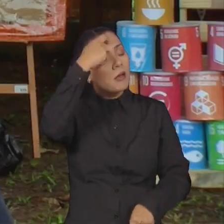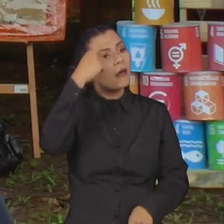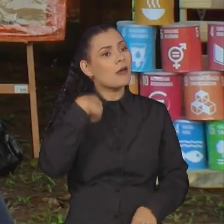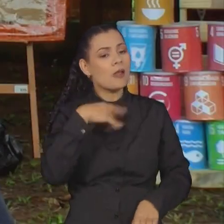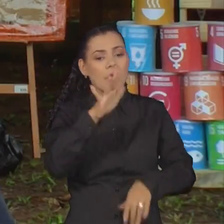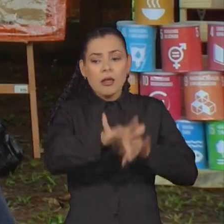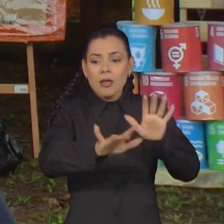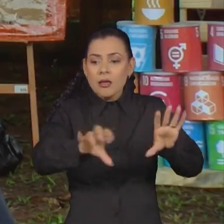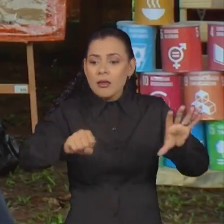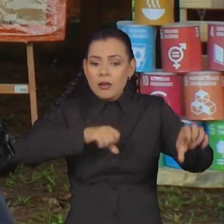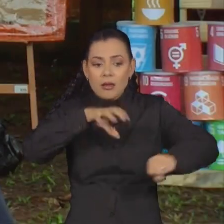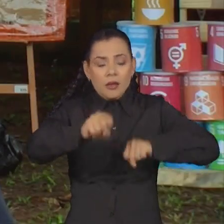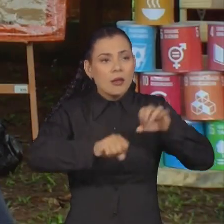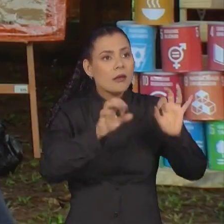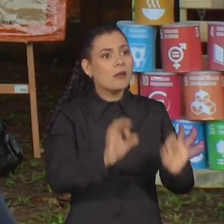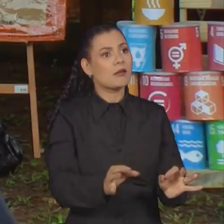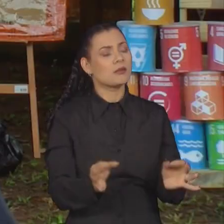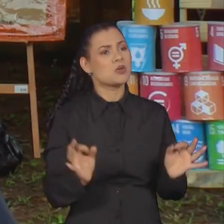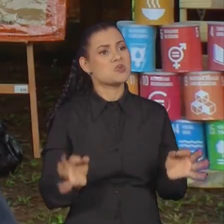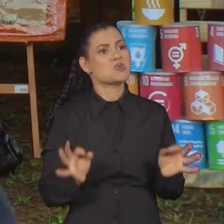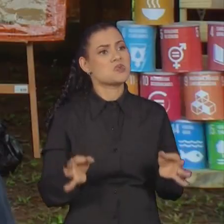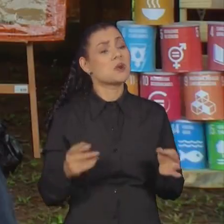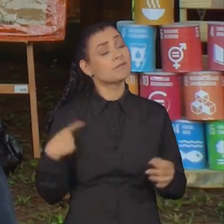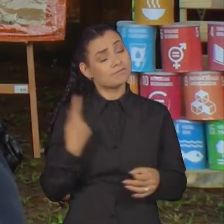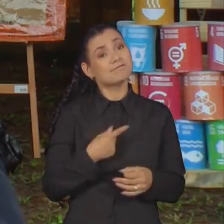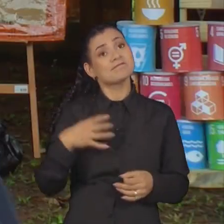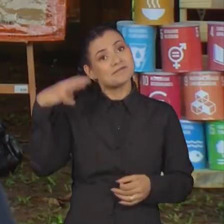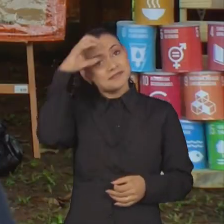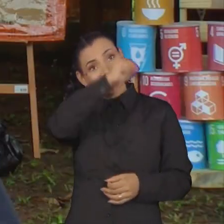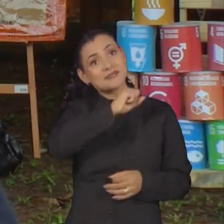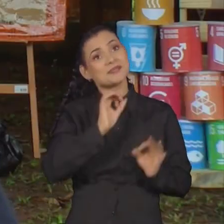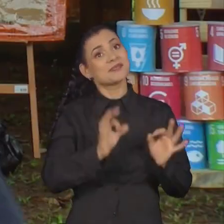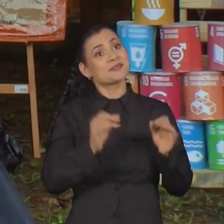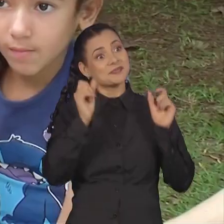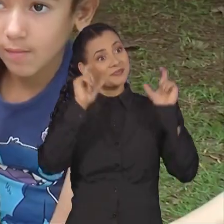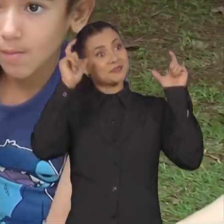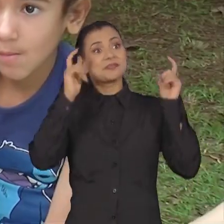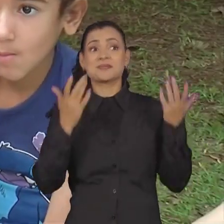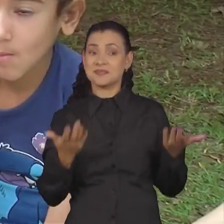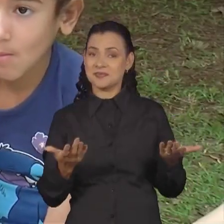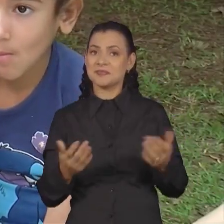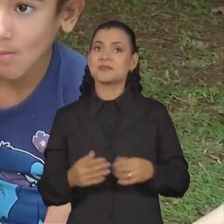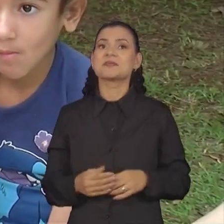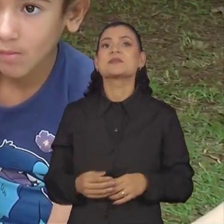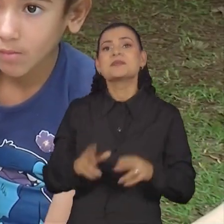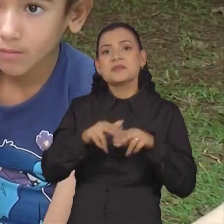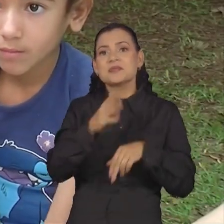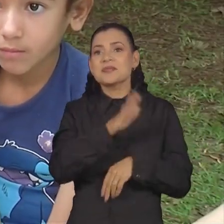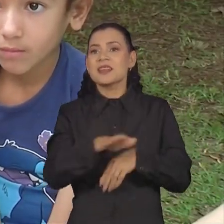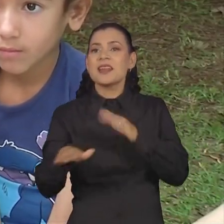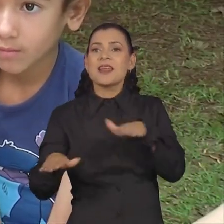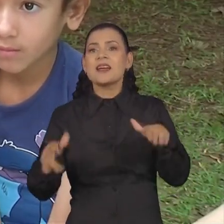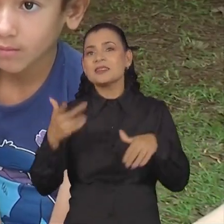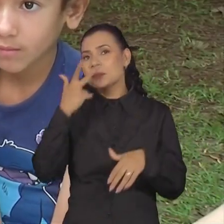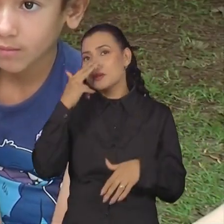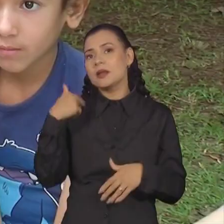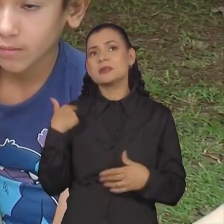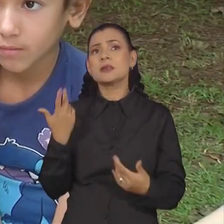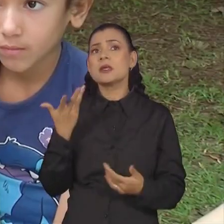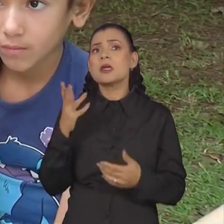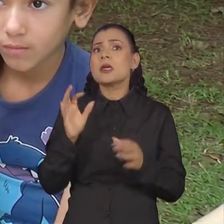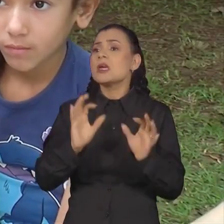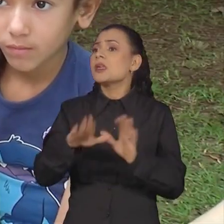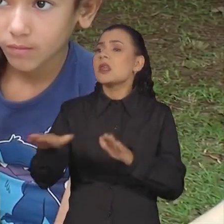de pegar o lixo do chão. Então, vamos abrir os olhos, né? Eu acho que na cabeça deles pode passar isso, né? Pô, as crianças vão vir